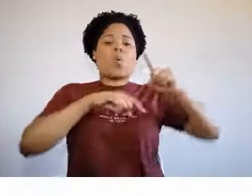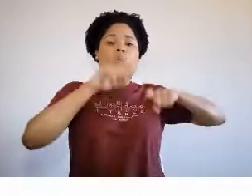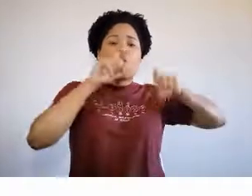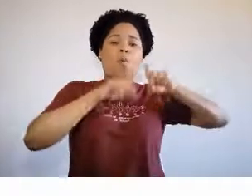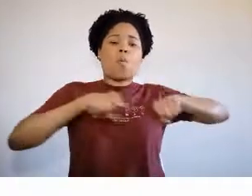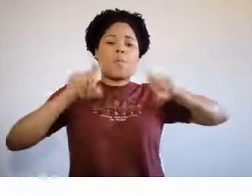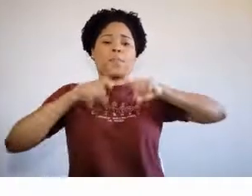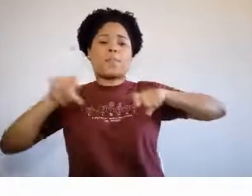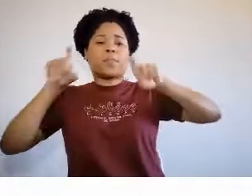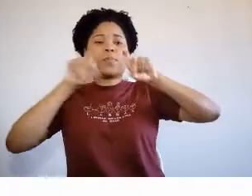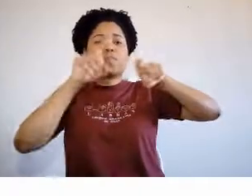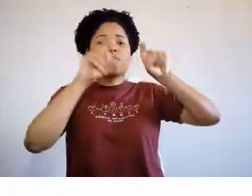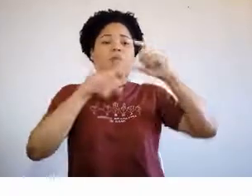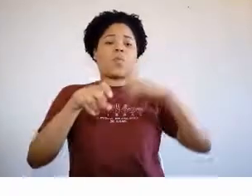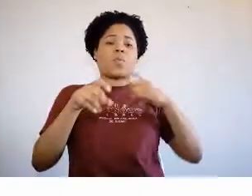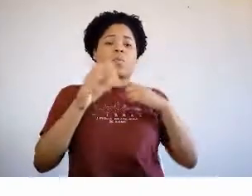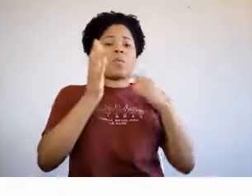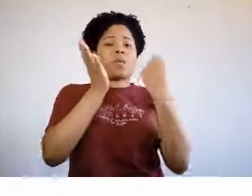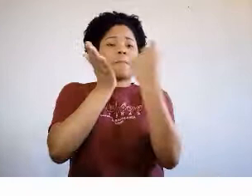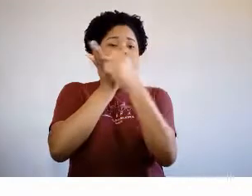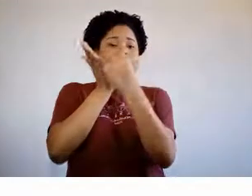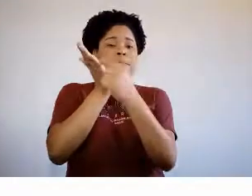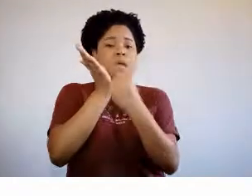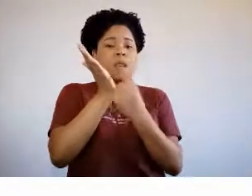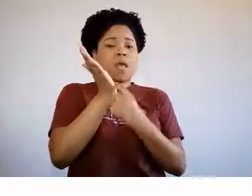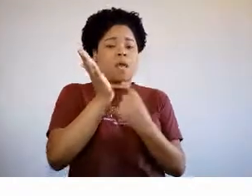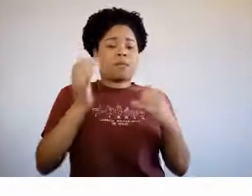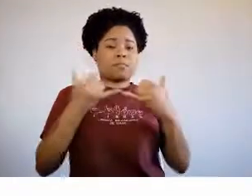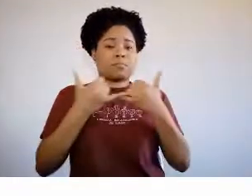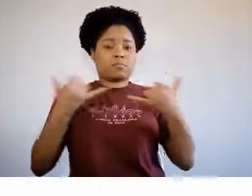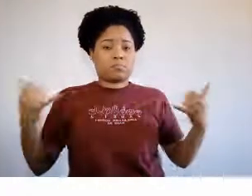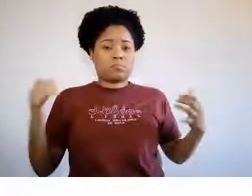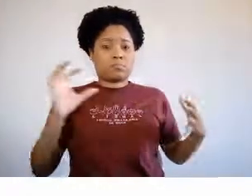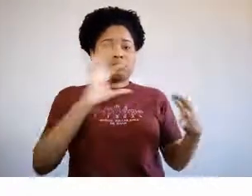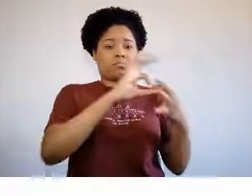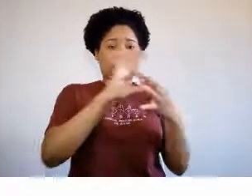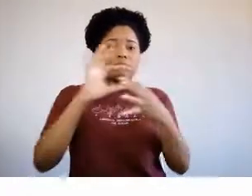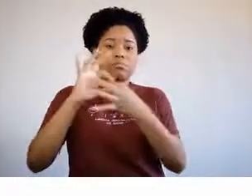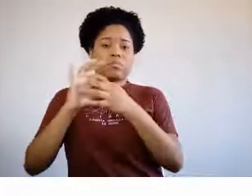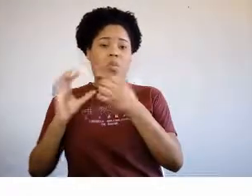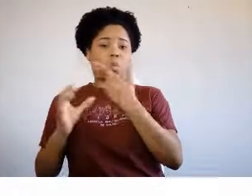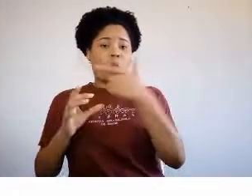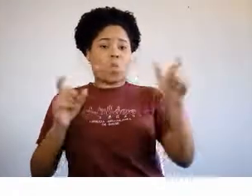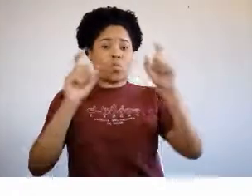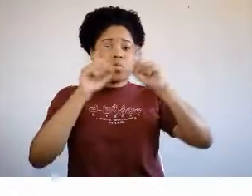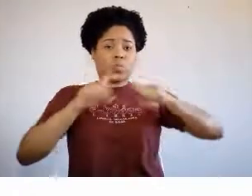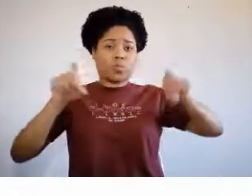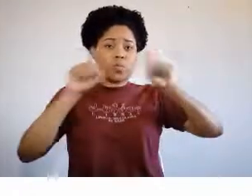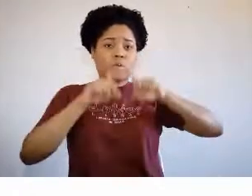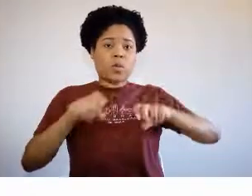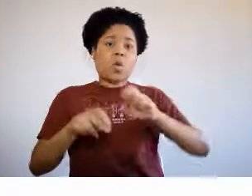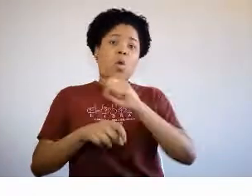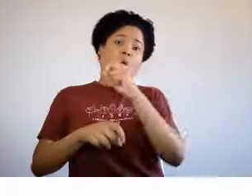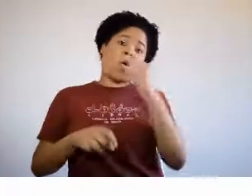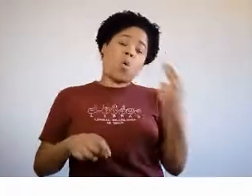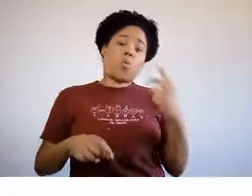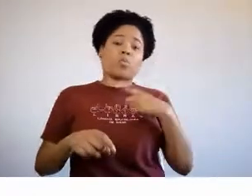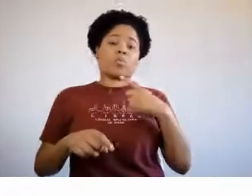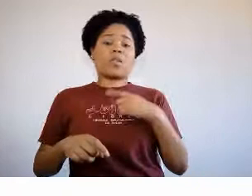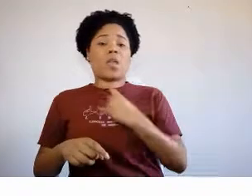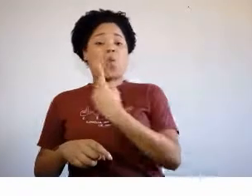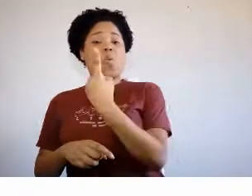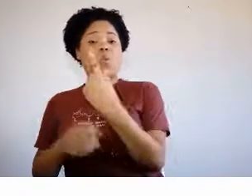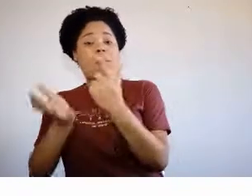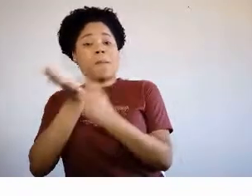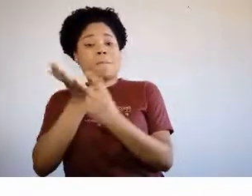né, cada computador ele possui várias placas de rede para conectar vários outros computadores, ou então